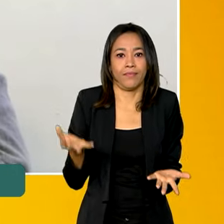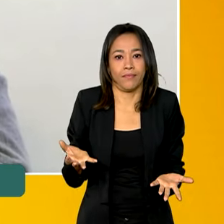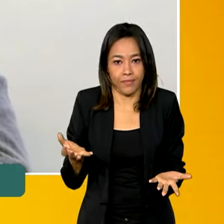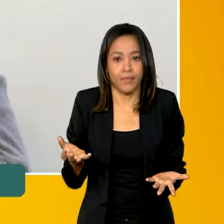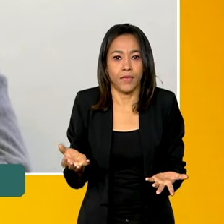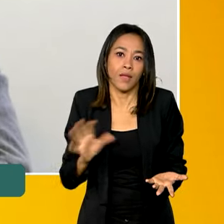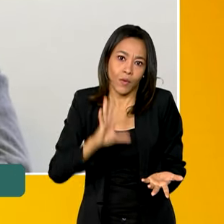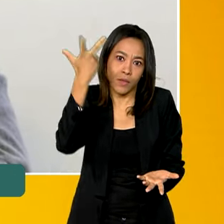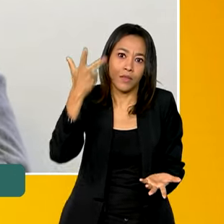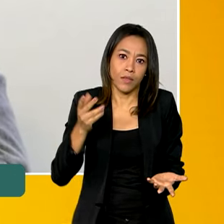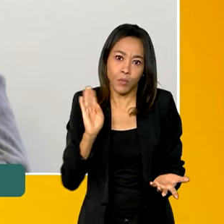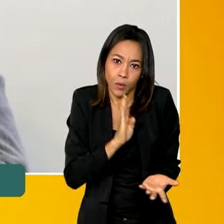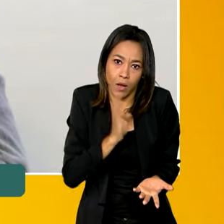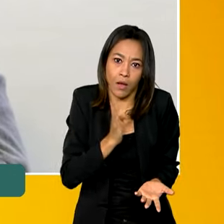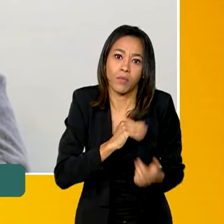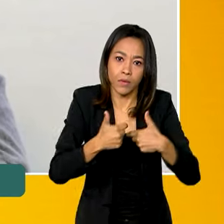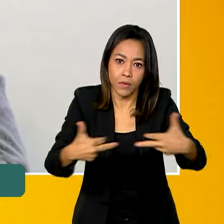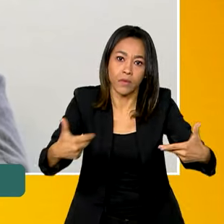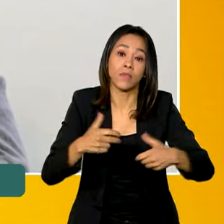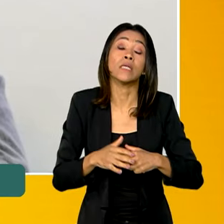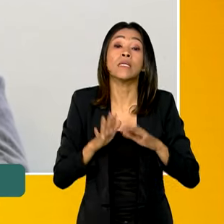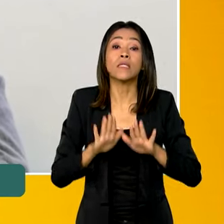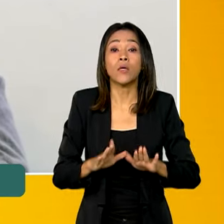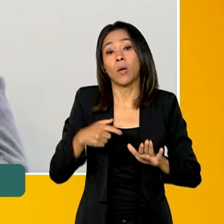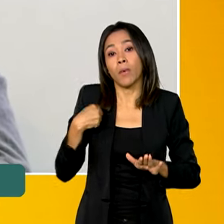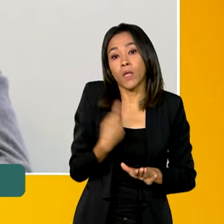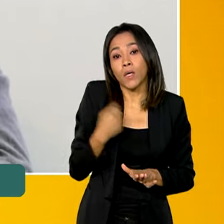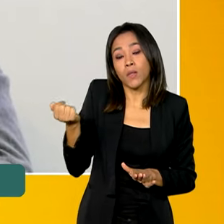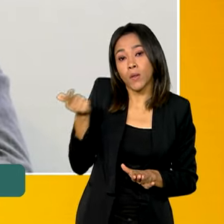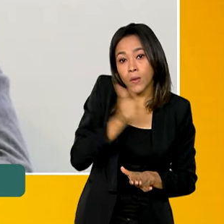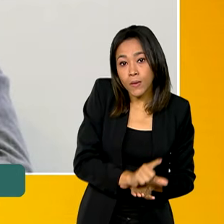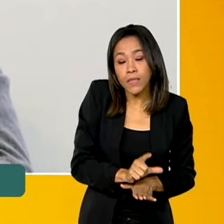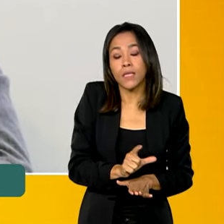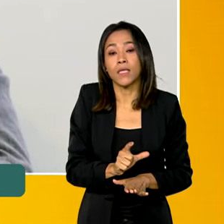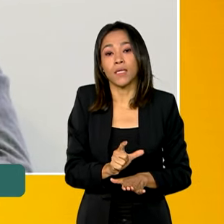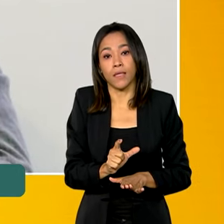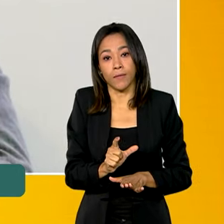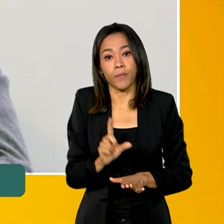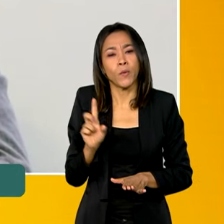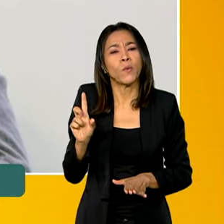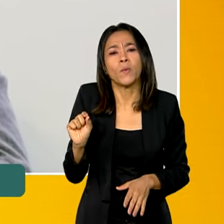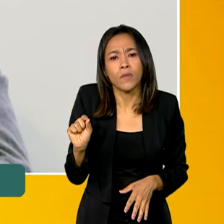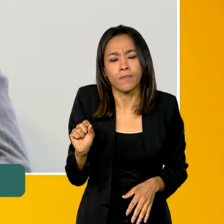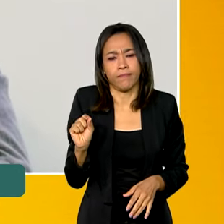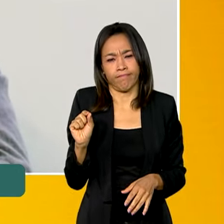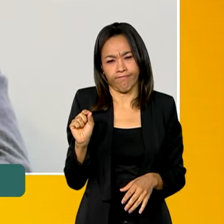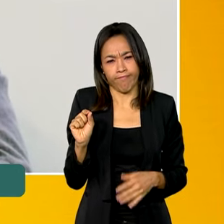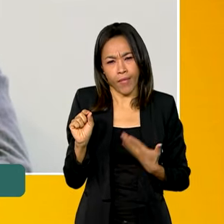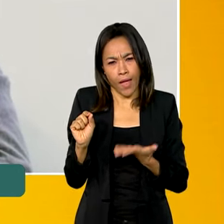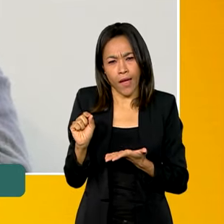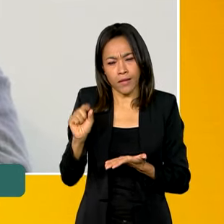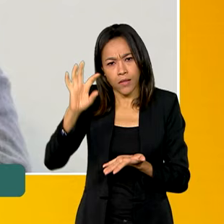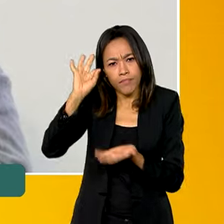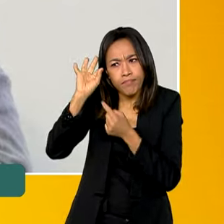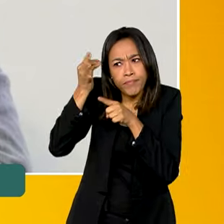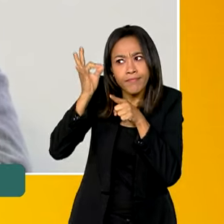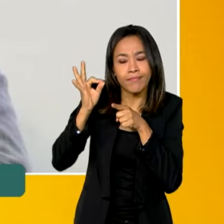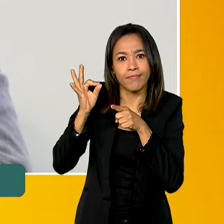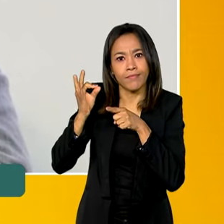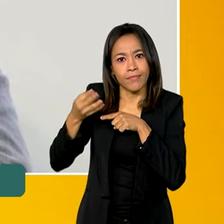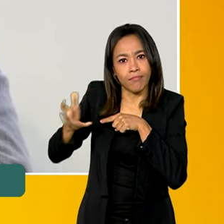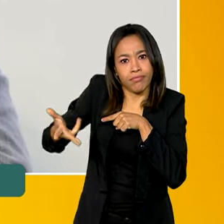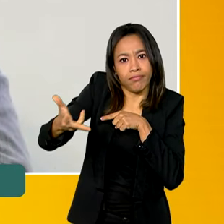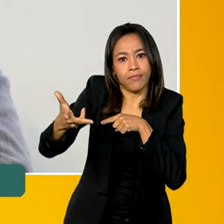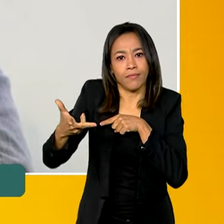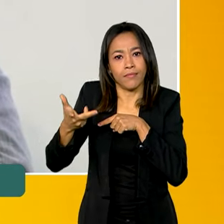mais e para a gente conseguir alcançar esses essa essa essa velocidade digamos assim do